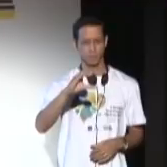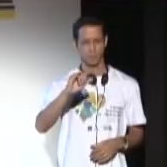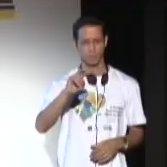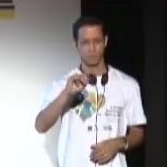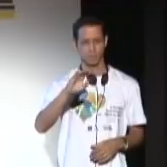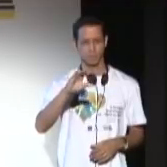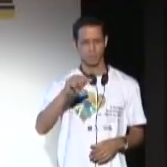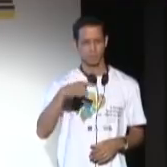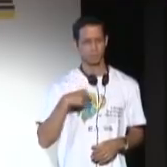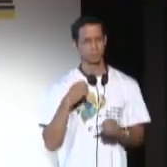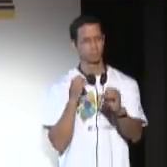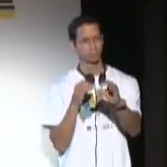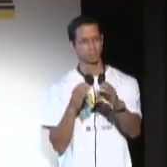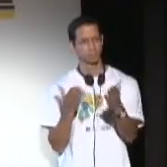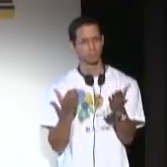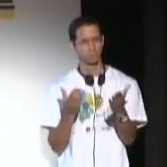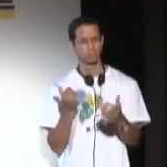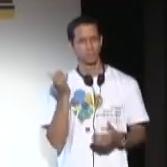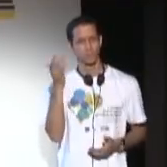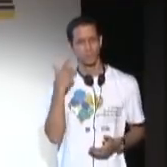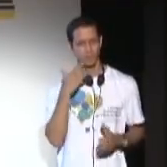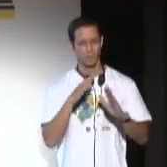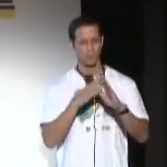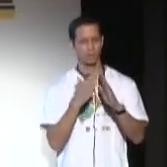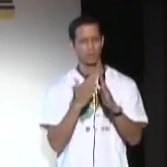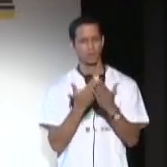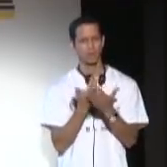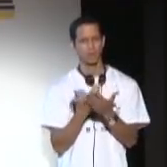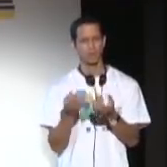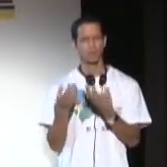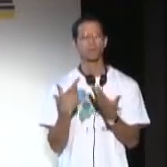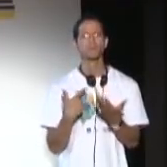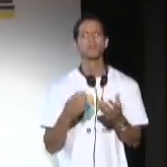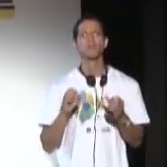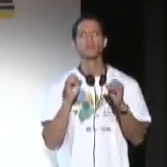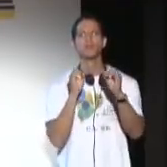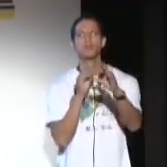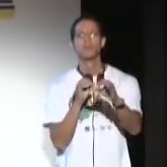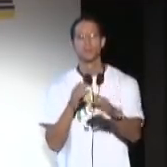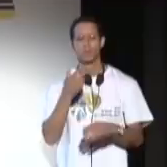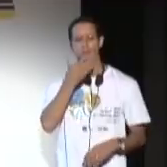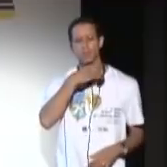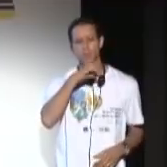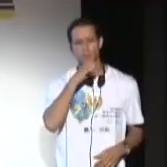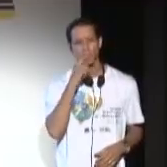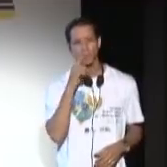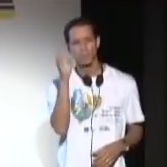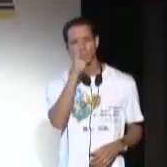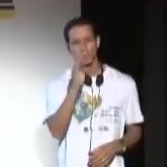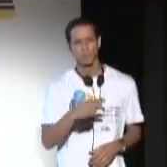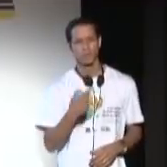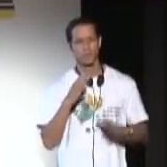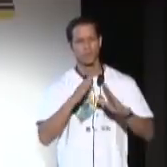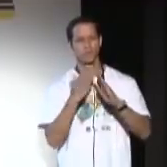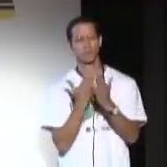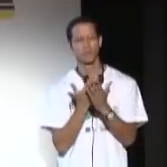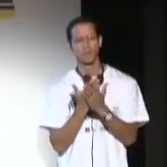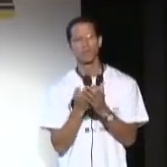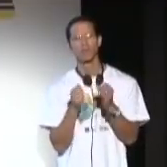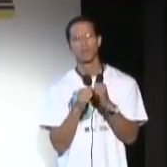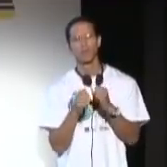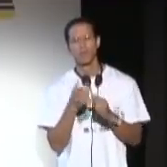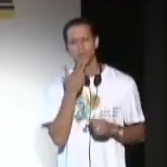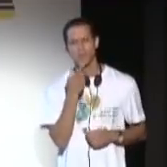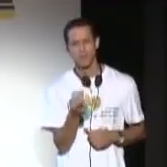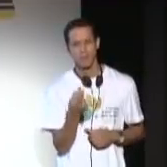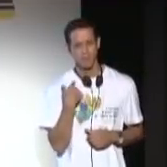tínhamos educação para o lar, que nos educava. Então, quem ensinou o pai do Brasil a perguntar o que a escola está falando, a comunidade, fomos nós.